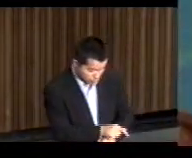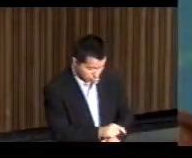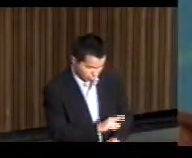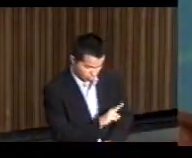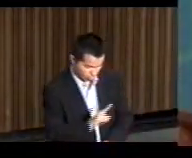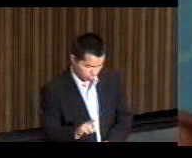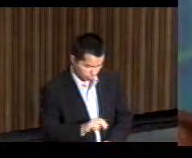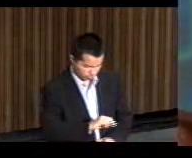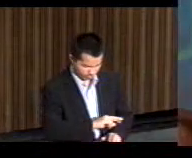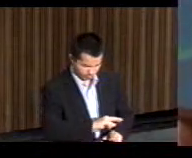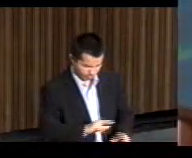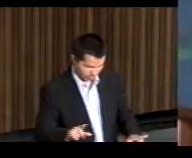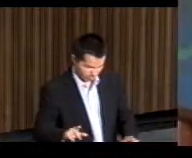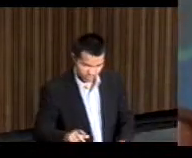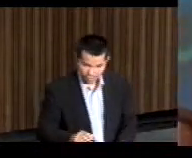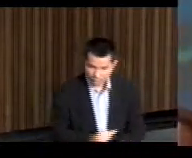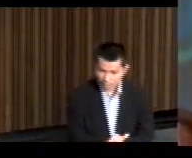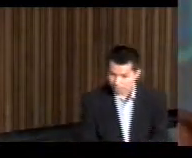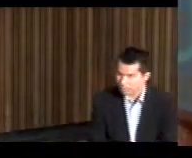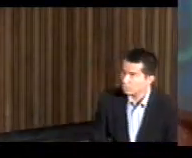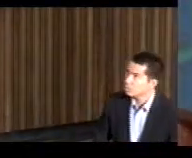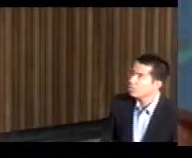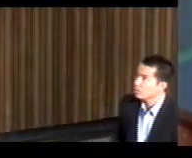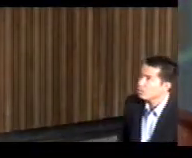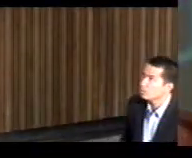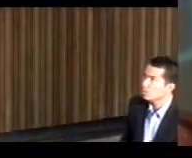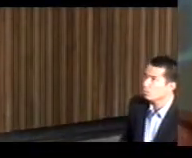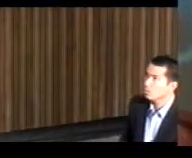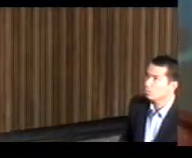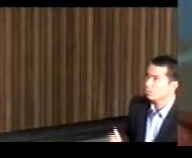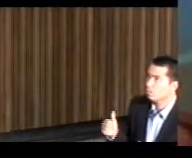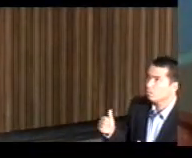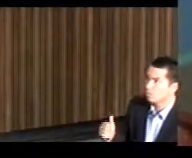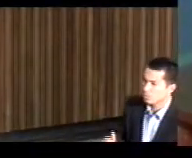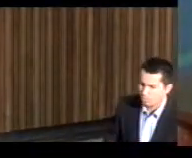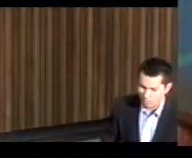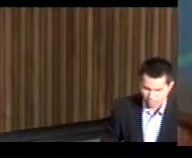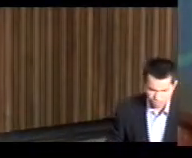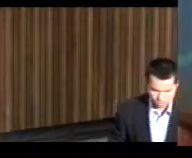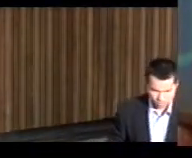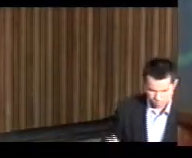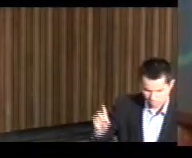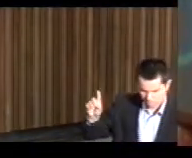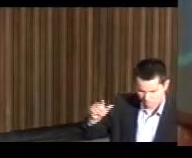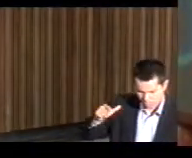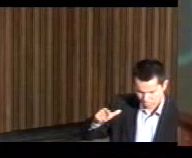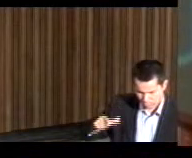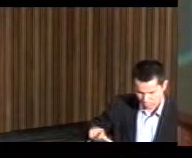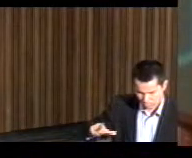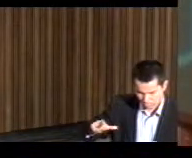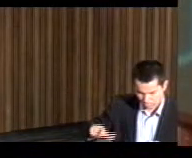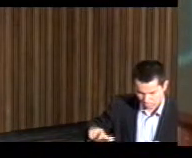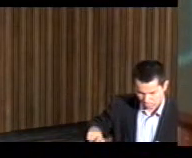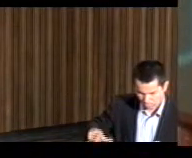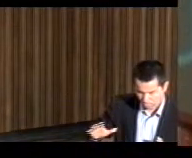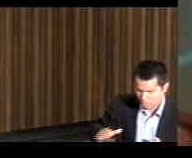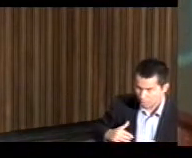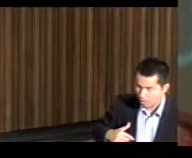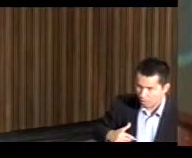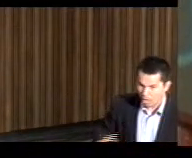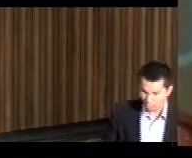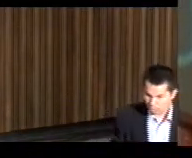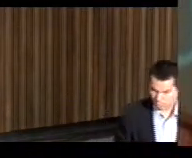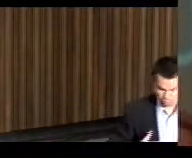diz: a minha parte eu vou começar a cumprir agora. Ele não marca o dia